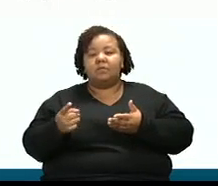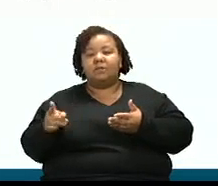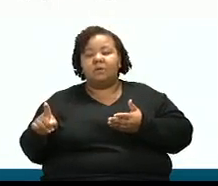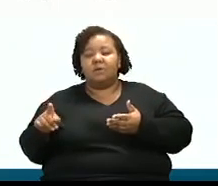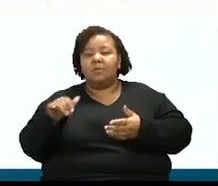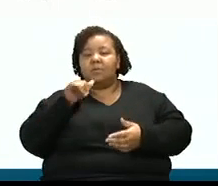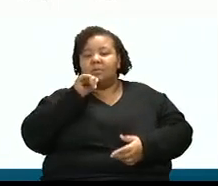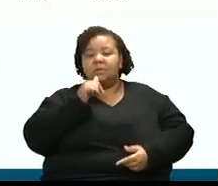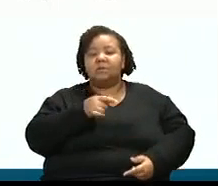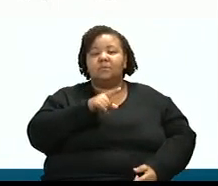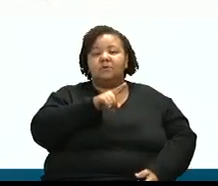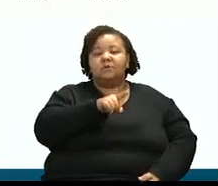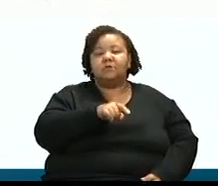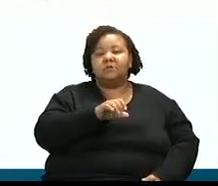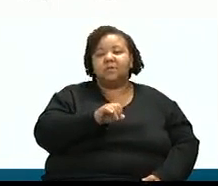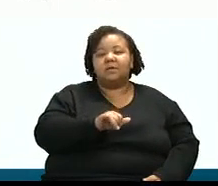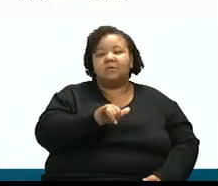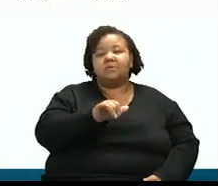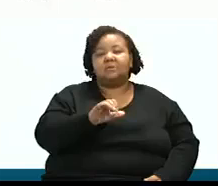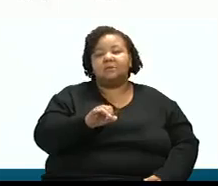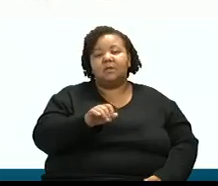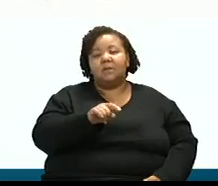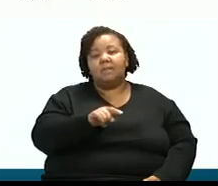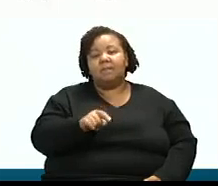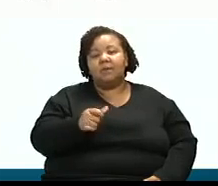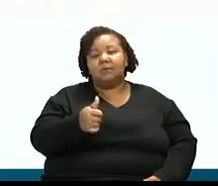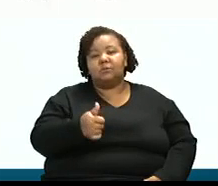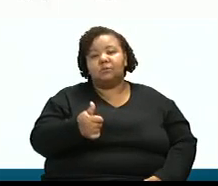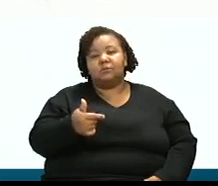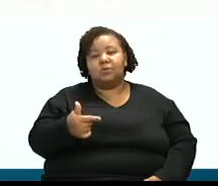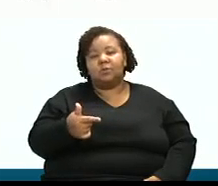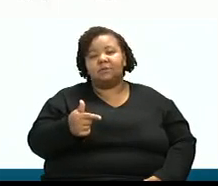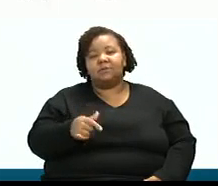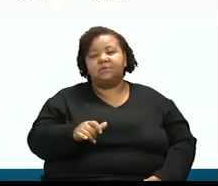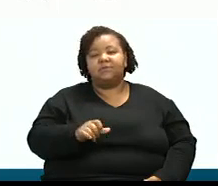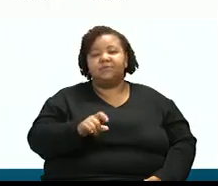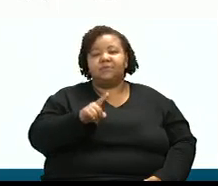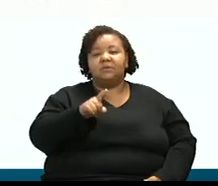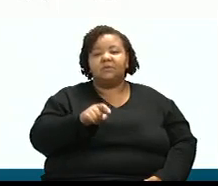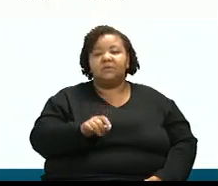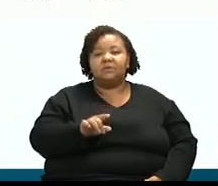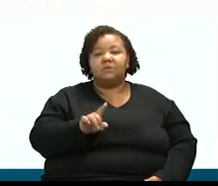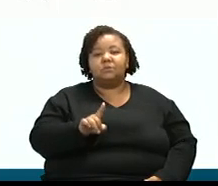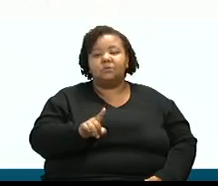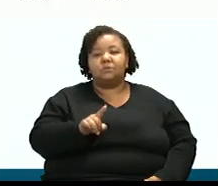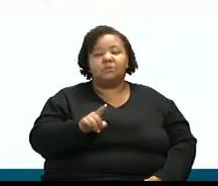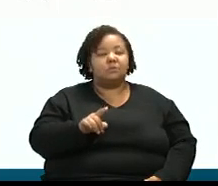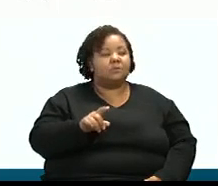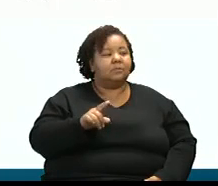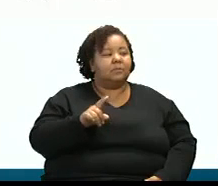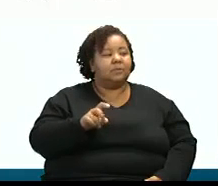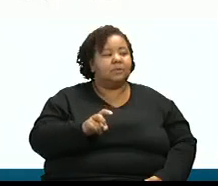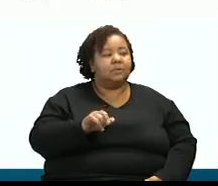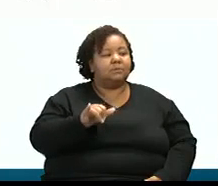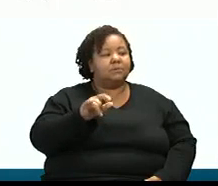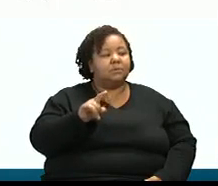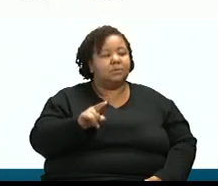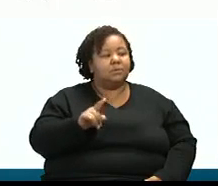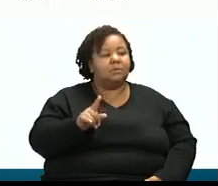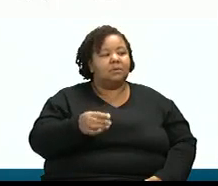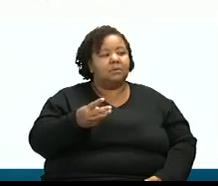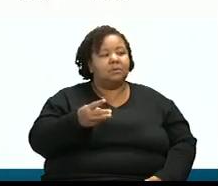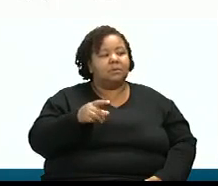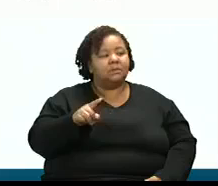x0, y0 é o menos 1, 2, e o x1, y1 é o 3 menos 2, quando